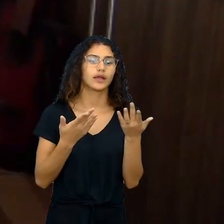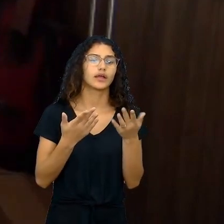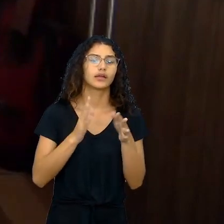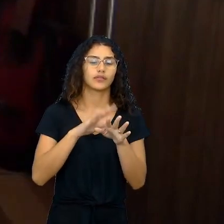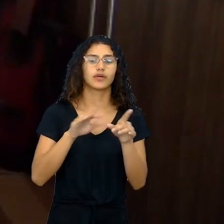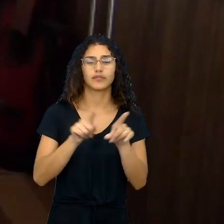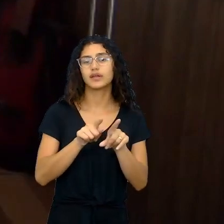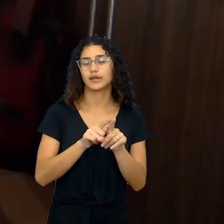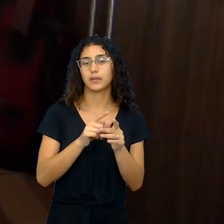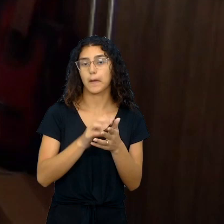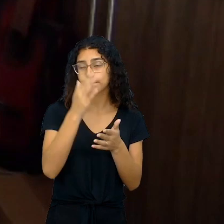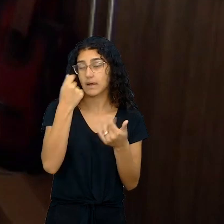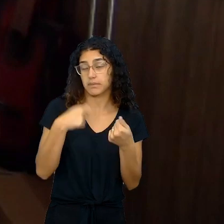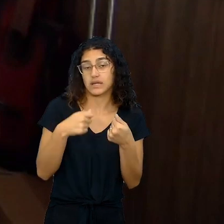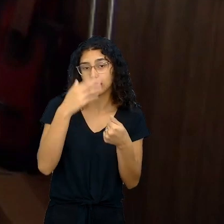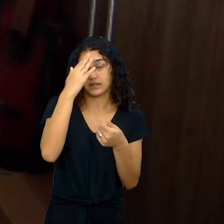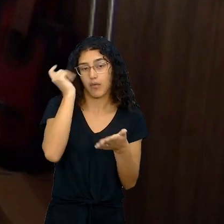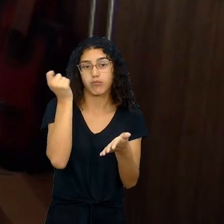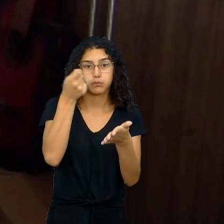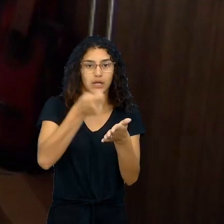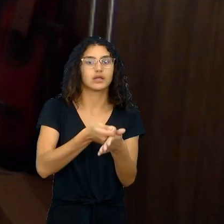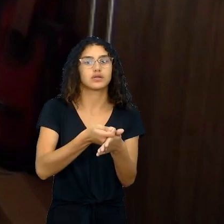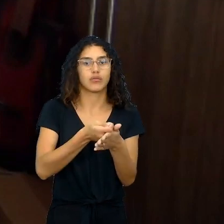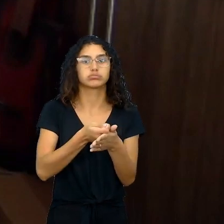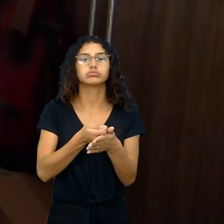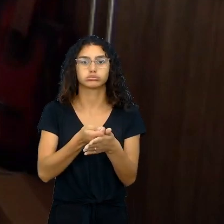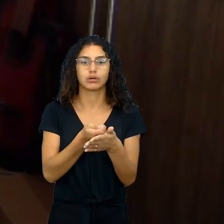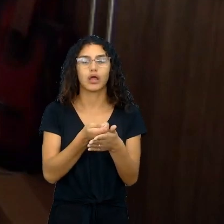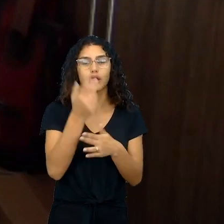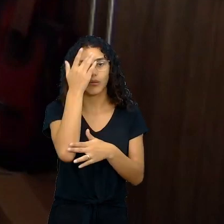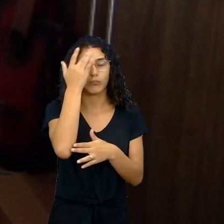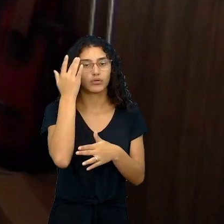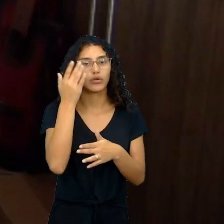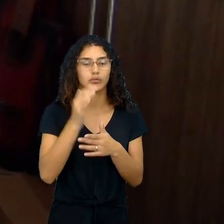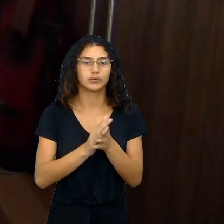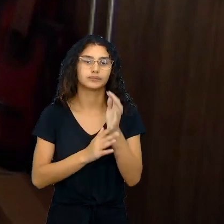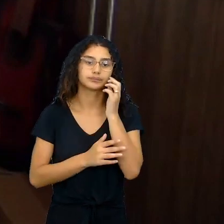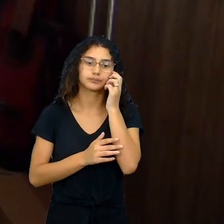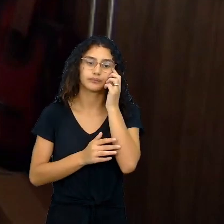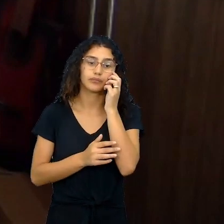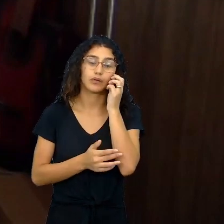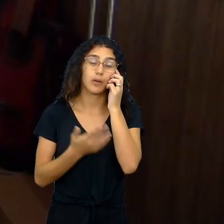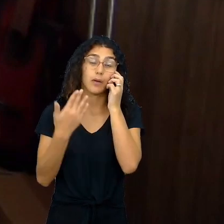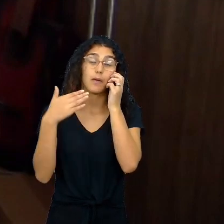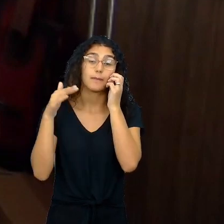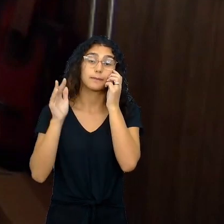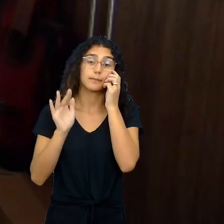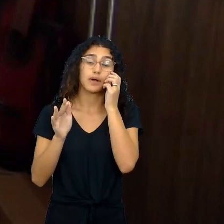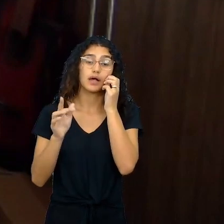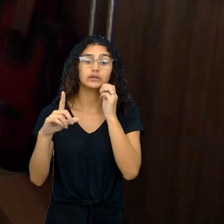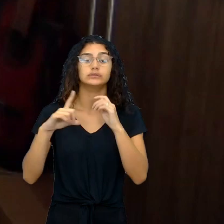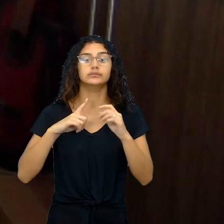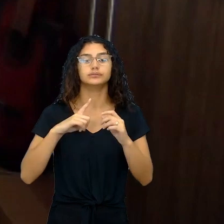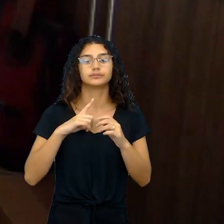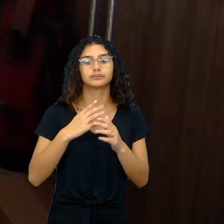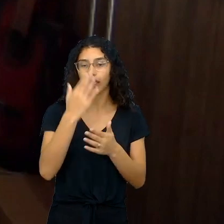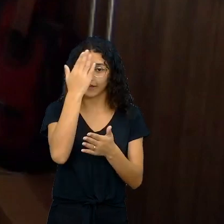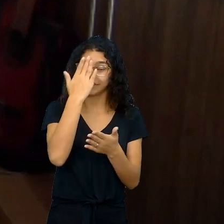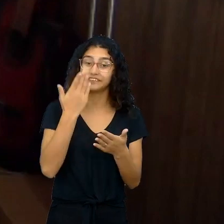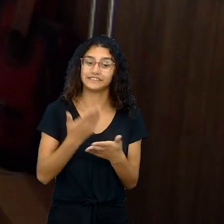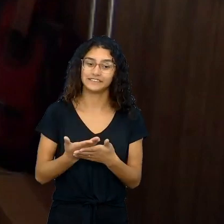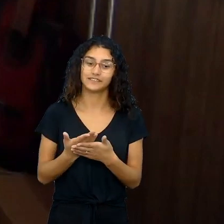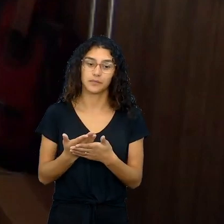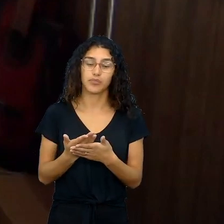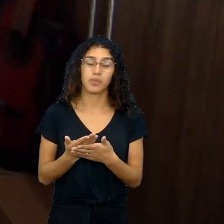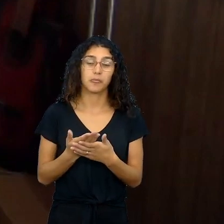como obrigação das pessoas, né? Não como alternativa, mas como obrigação. Mas mesmo assim, tenha fé